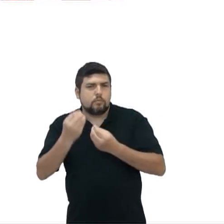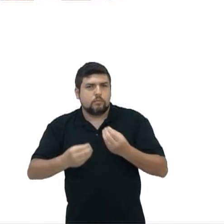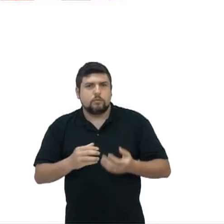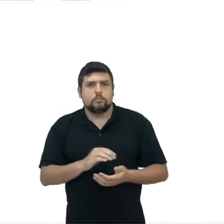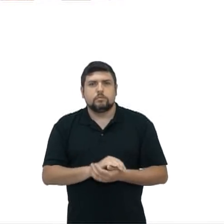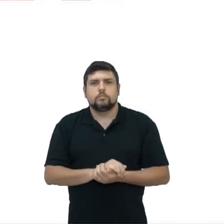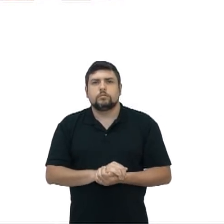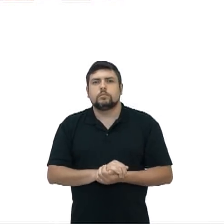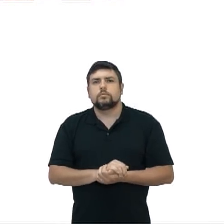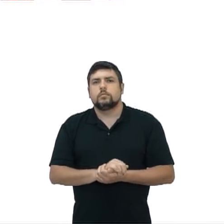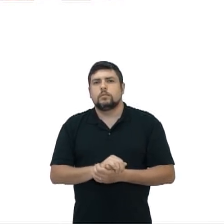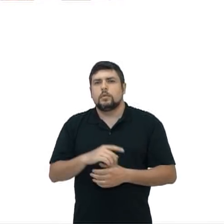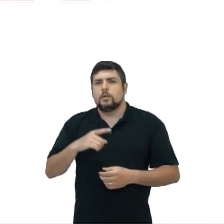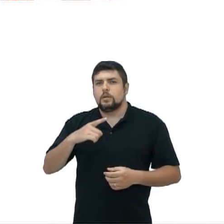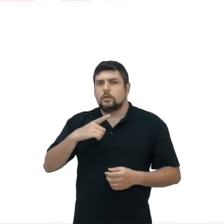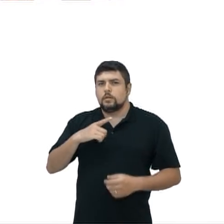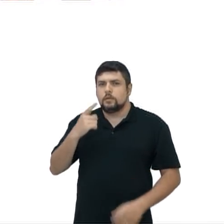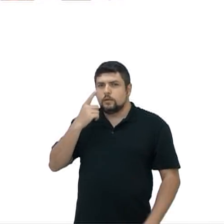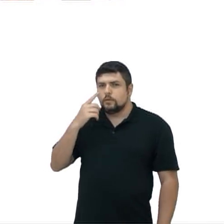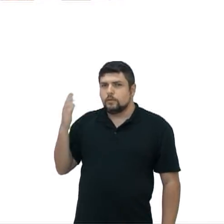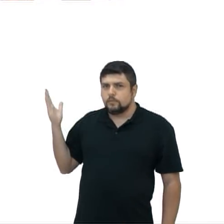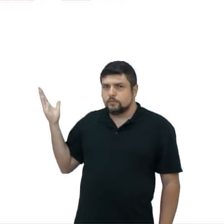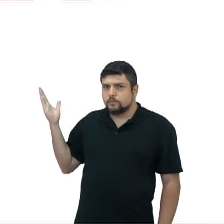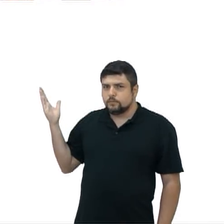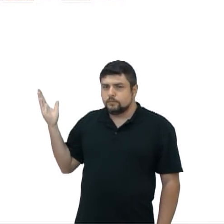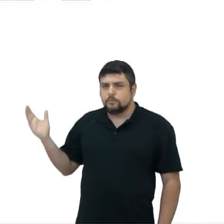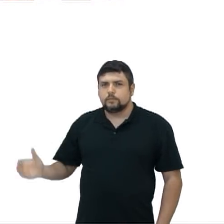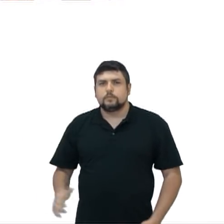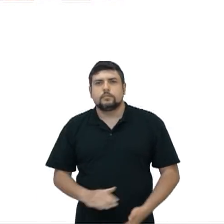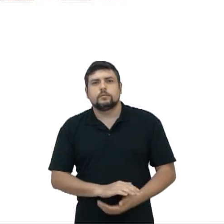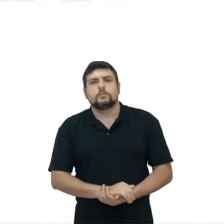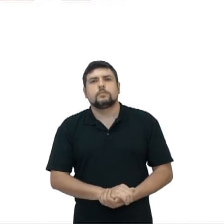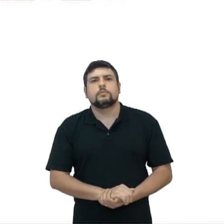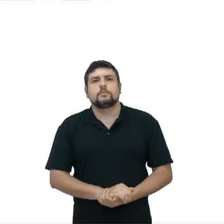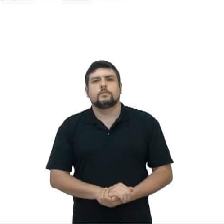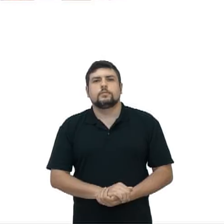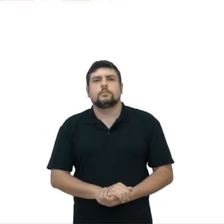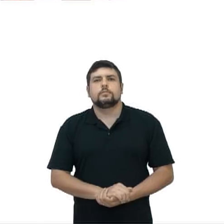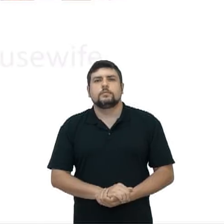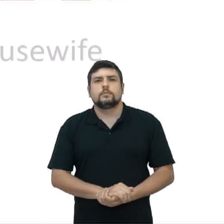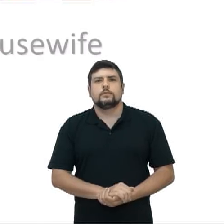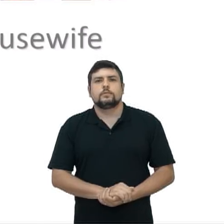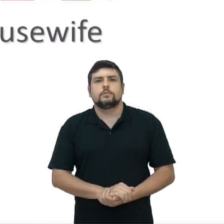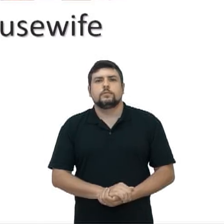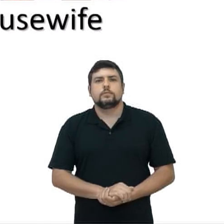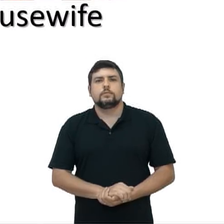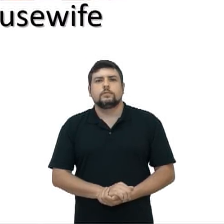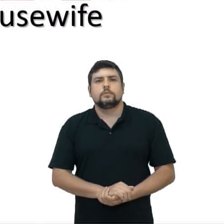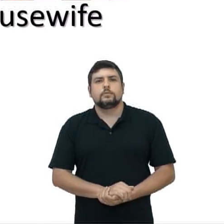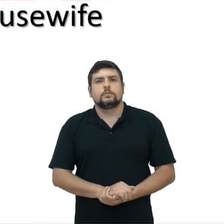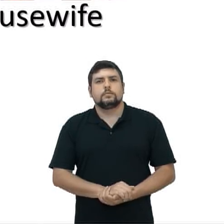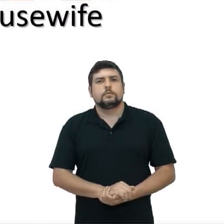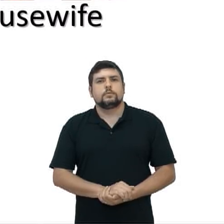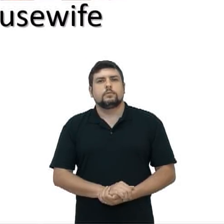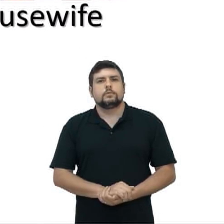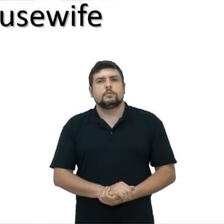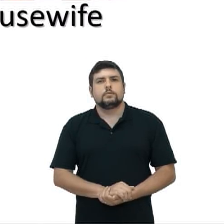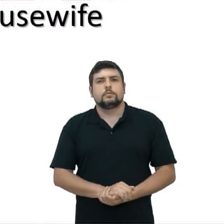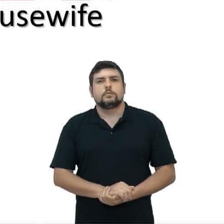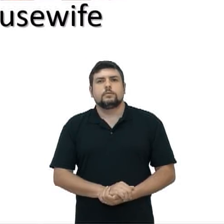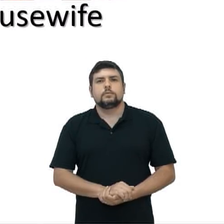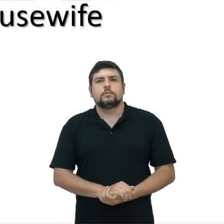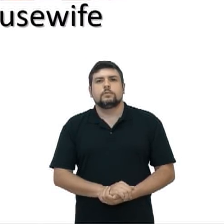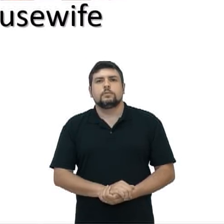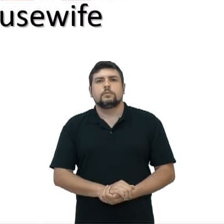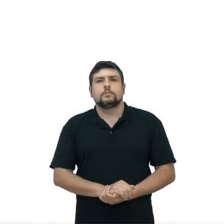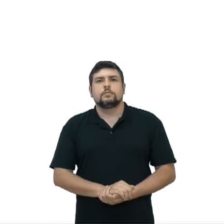aqui o bricklayer, eu tenho o garbage man e tenho a housewife,